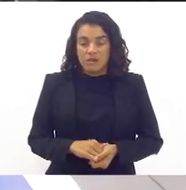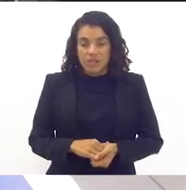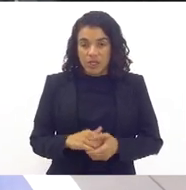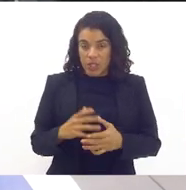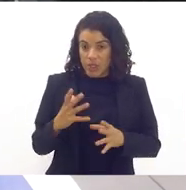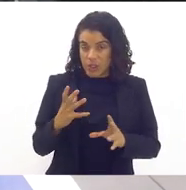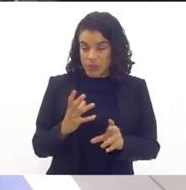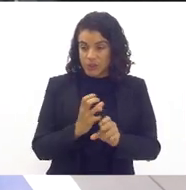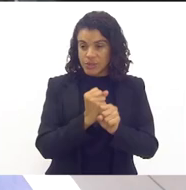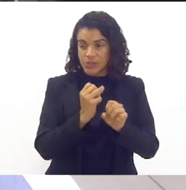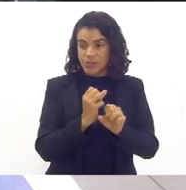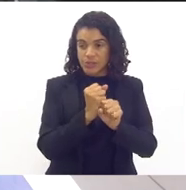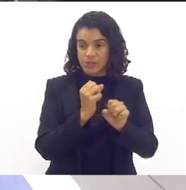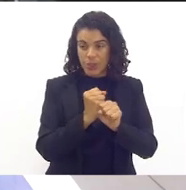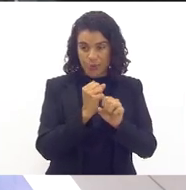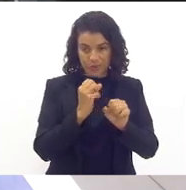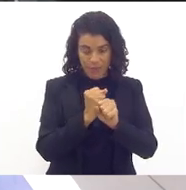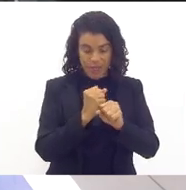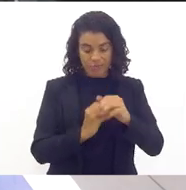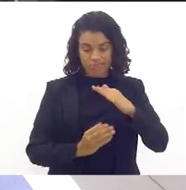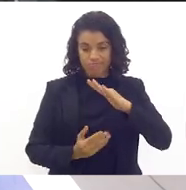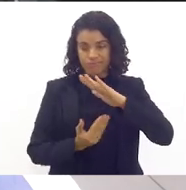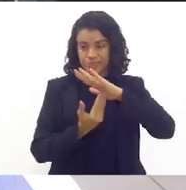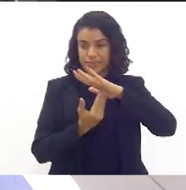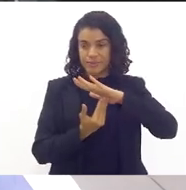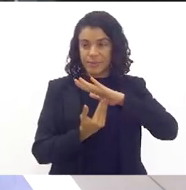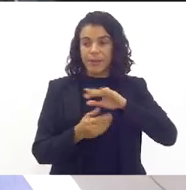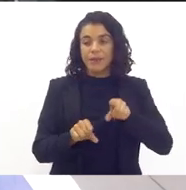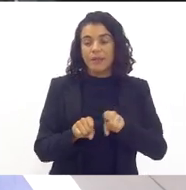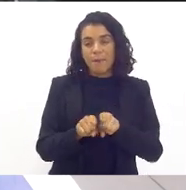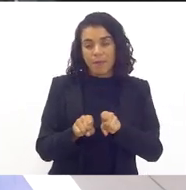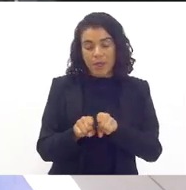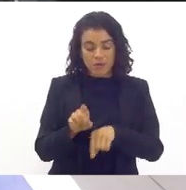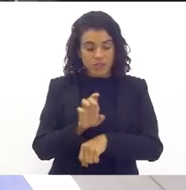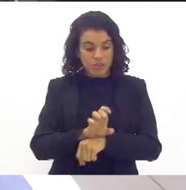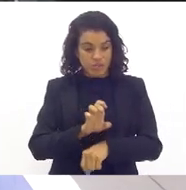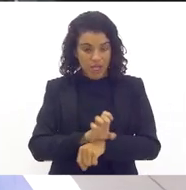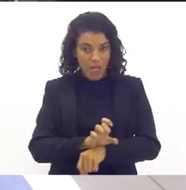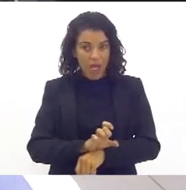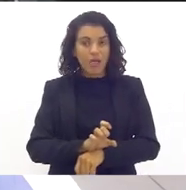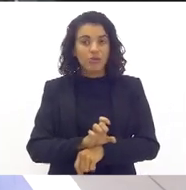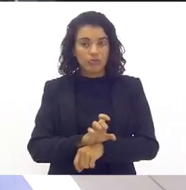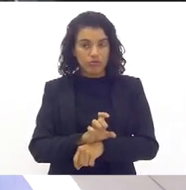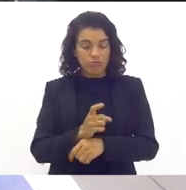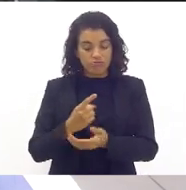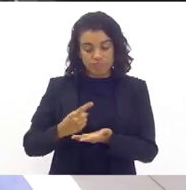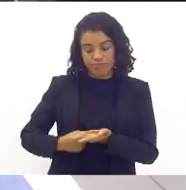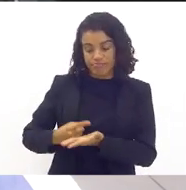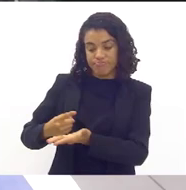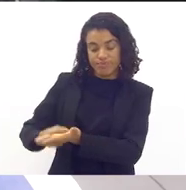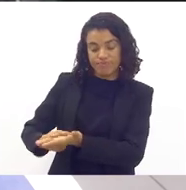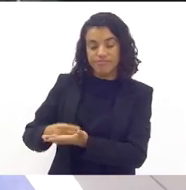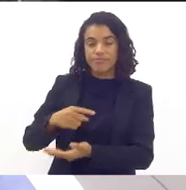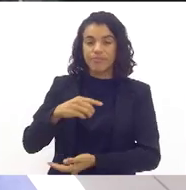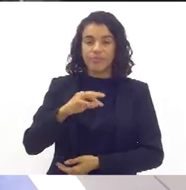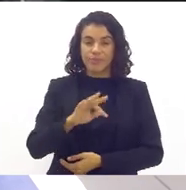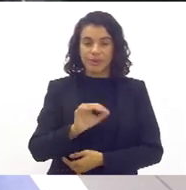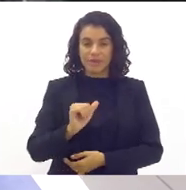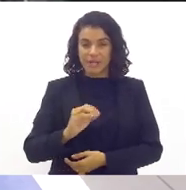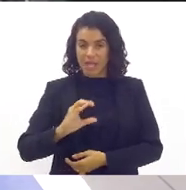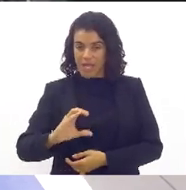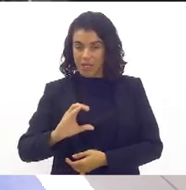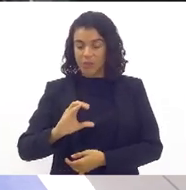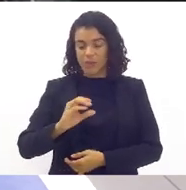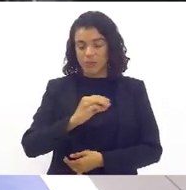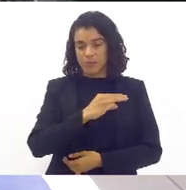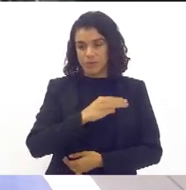somado a isso, ao atingimento do índice, vale lembrar que o Estado também pactuou um TAC com o Ministério Público do Estado do Rio